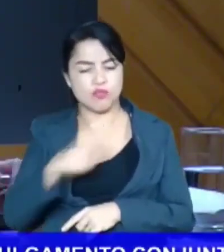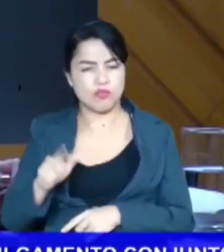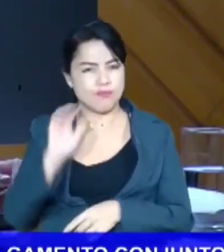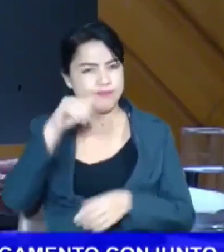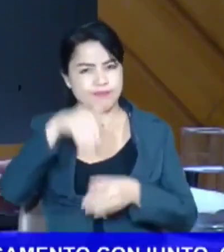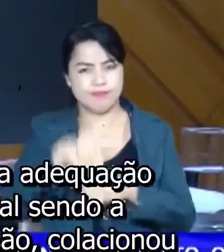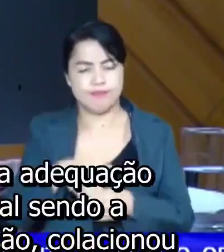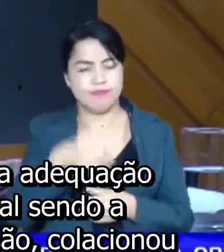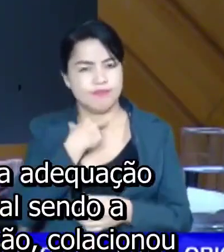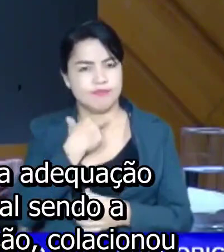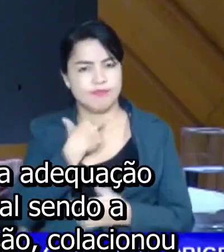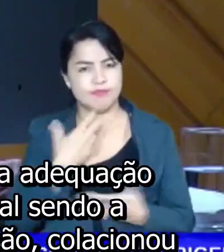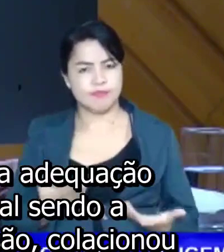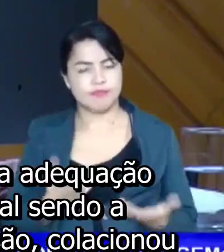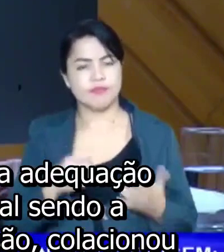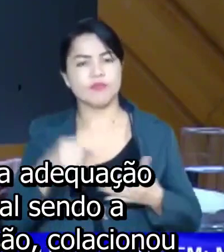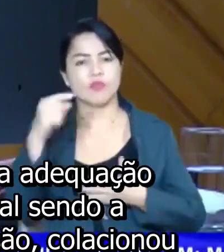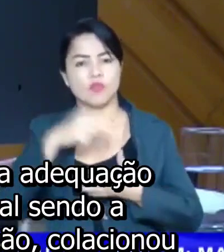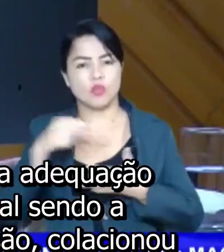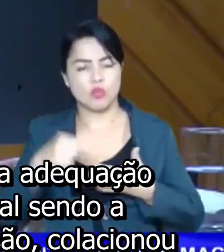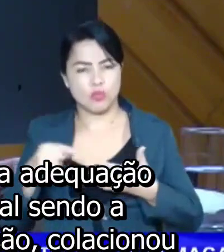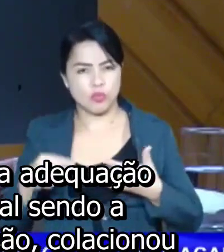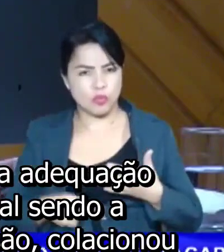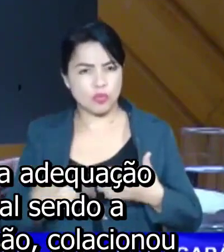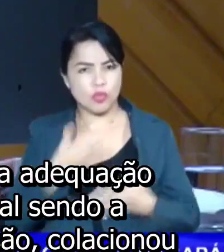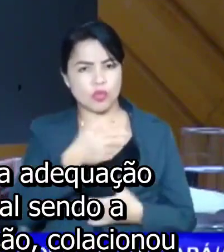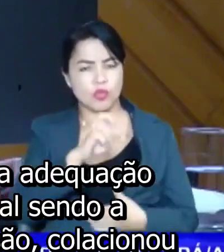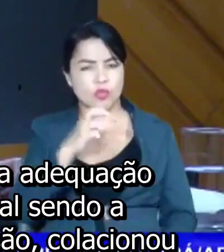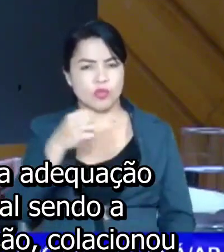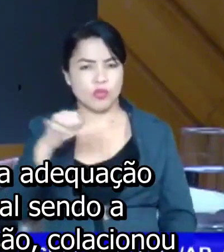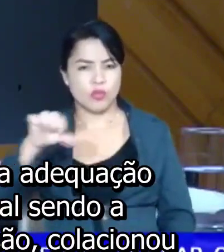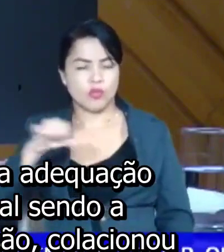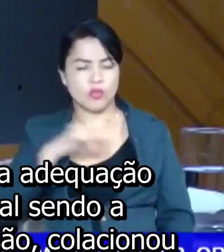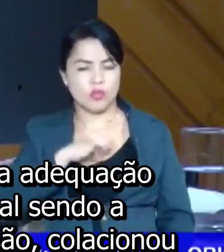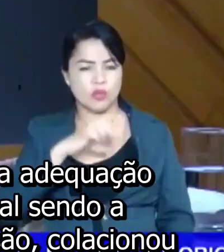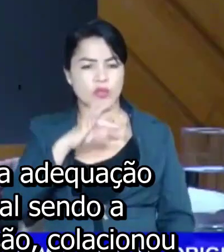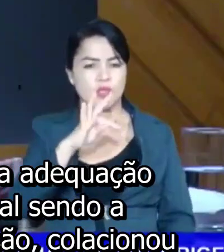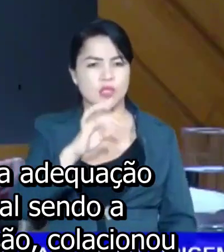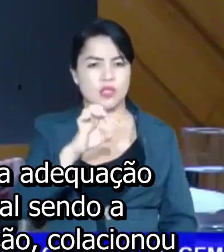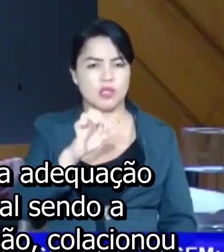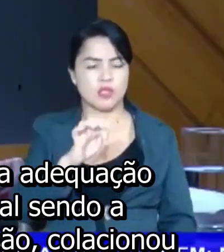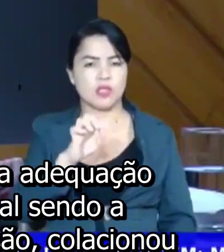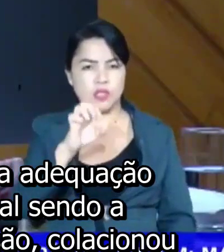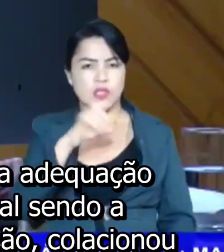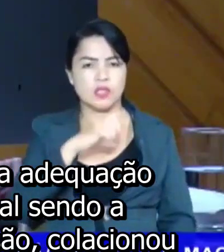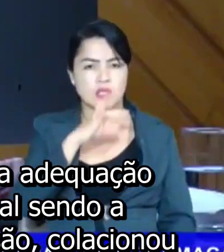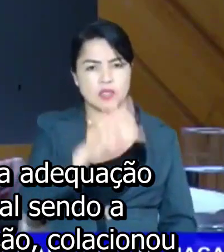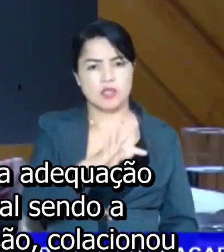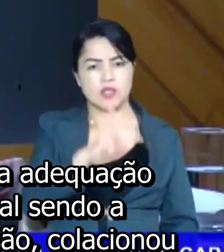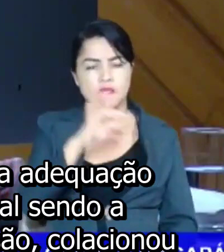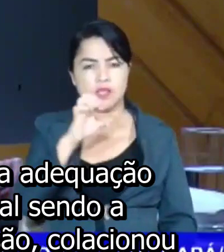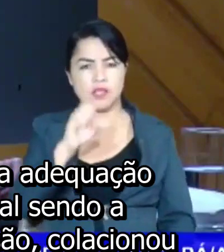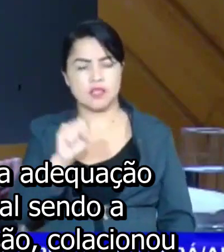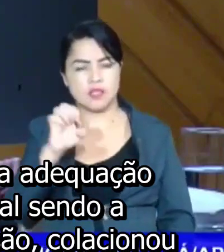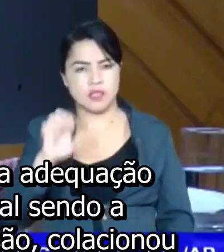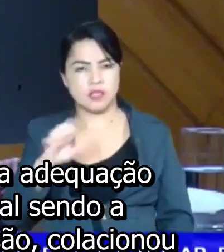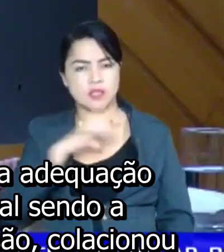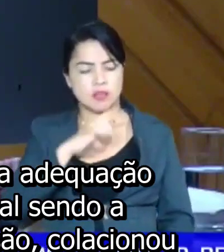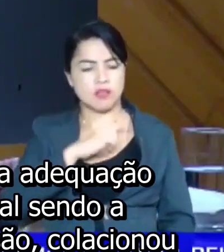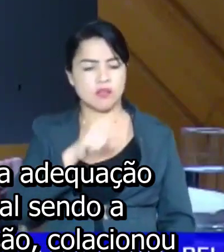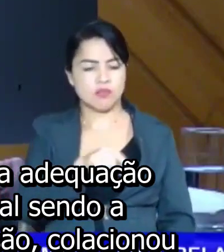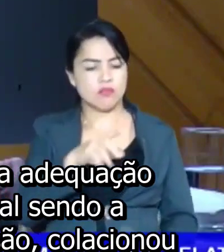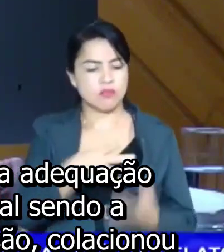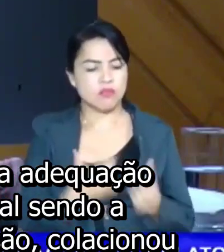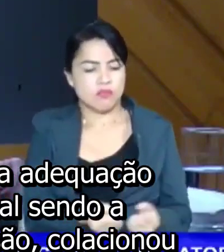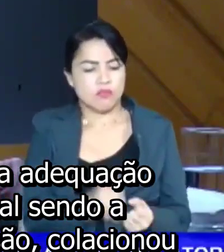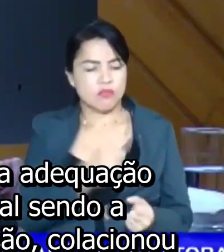inelegibilidade. Pontuou que na ação rescisória 259, o TSE reconheceu a adequação da ação rescisória, tendo como